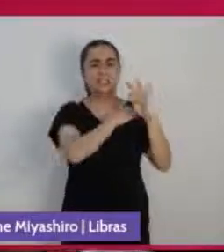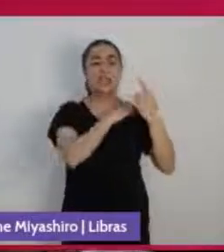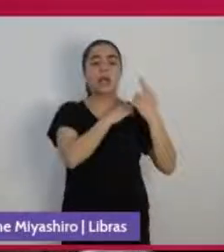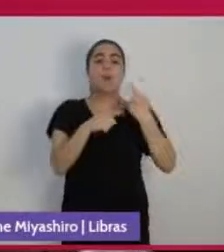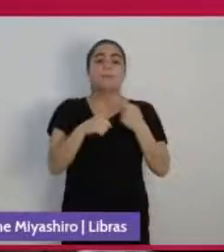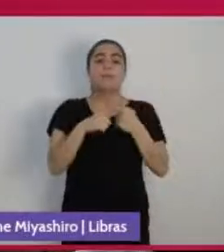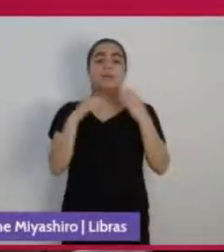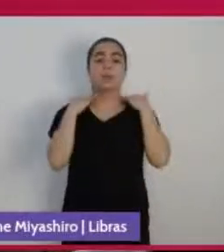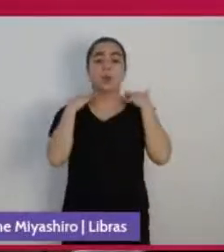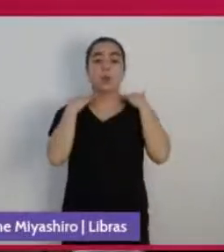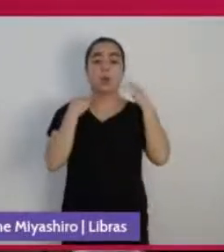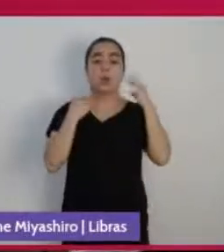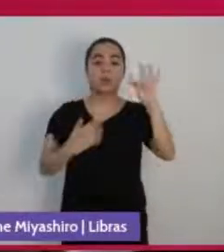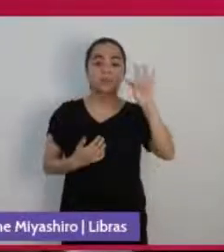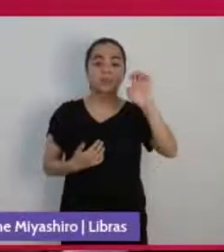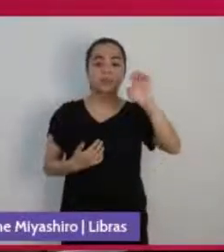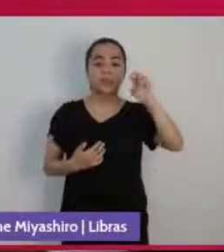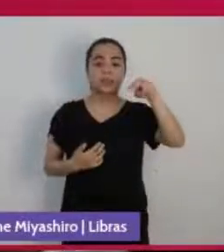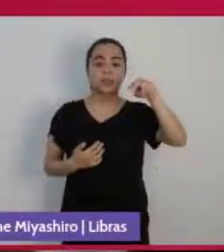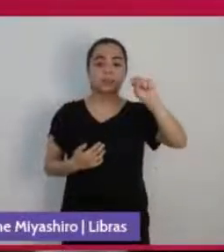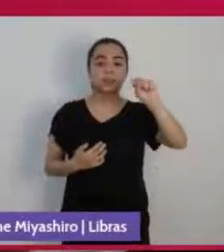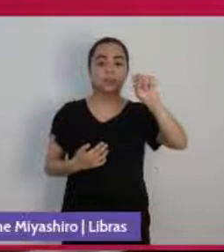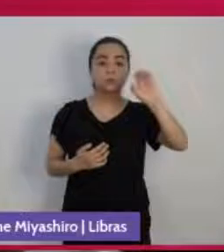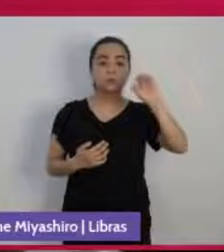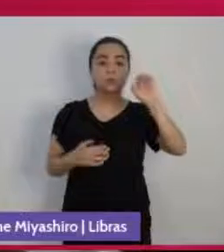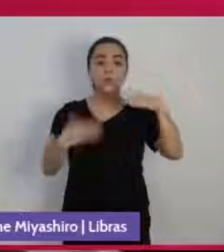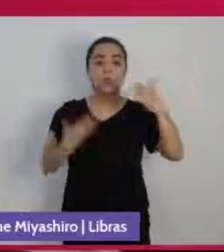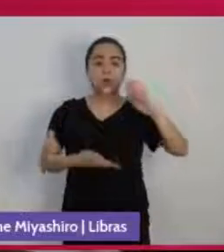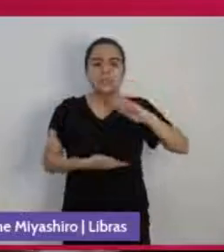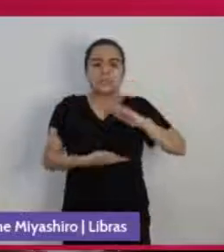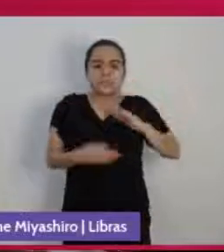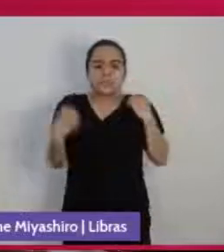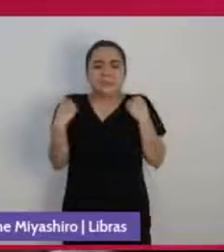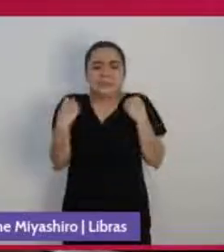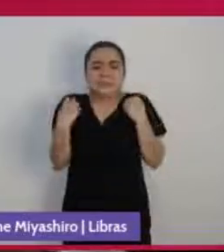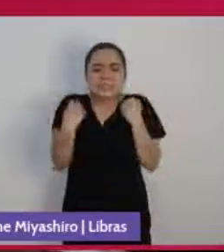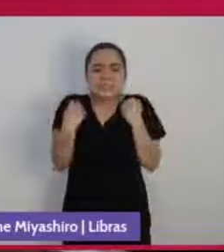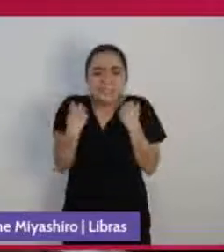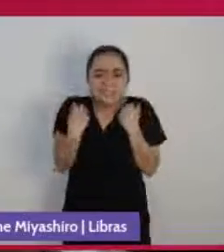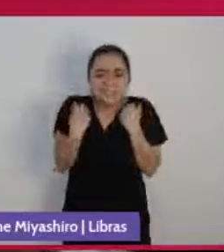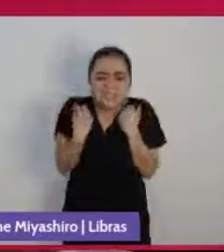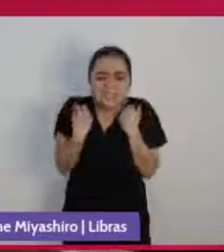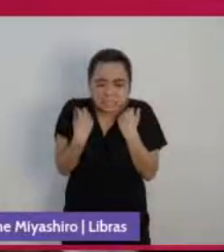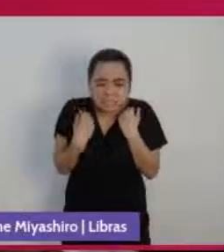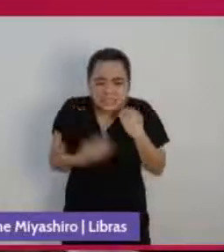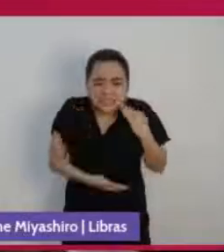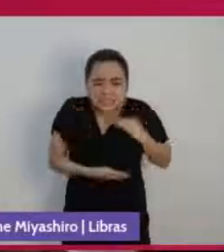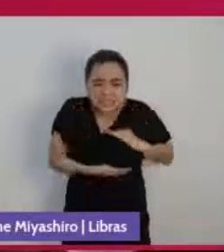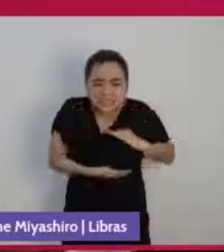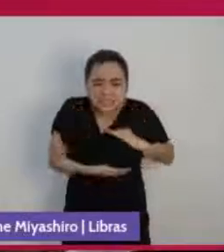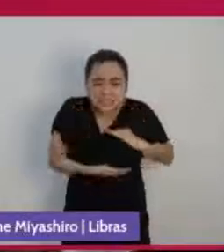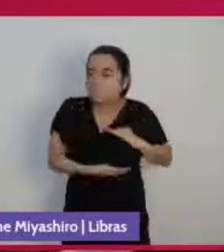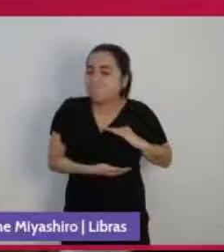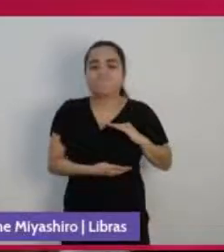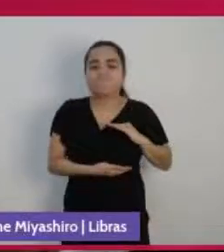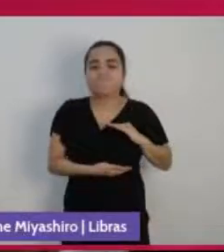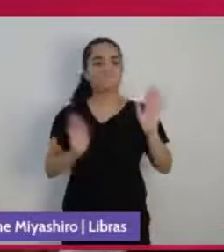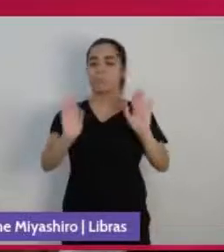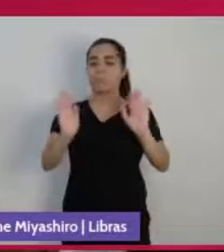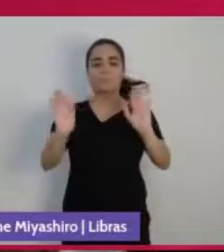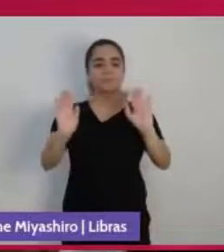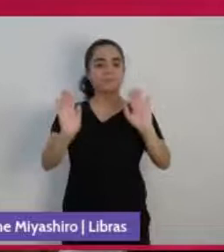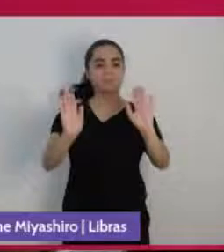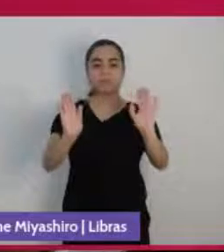está tenso. Então, pensa comprimir a sua paciente com o músculo tenso. Tenha